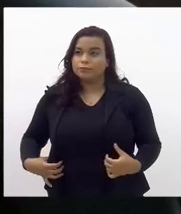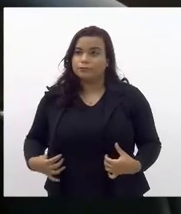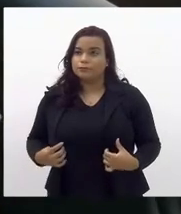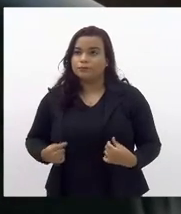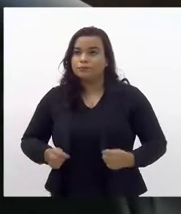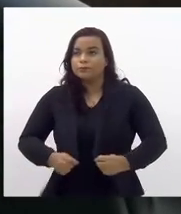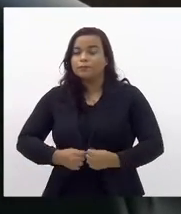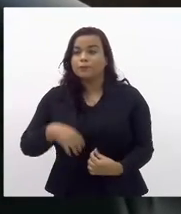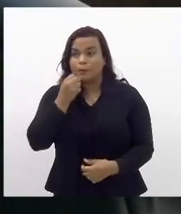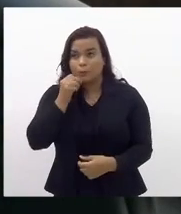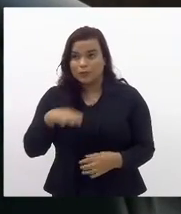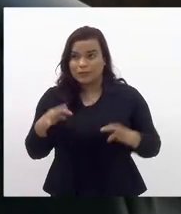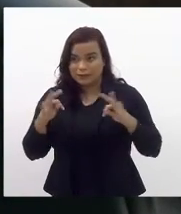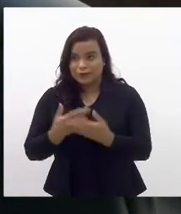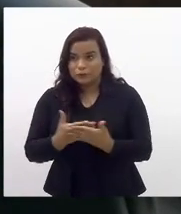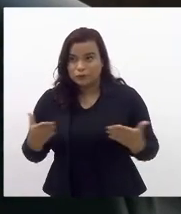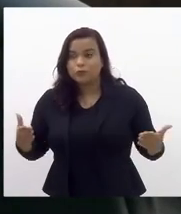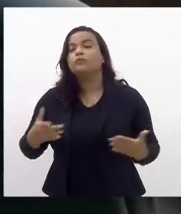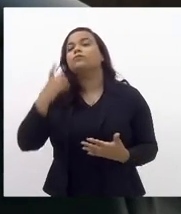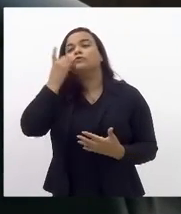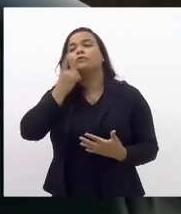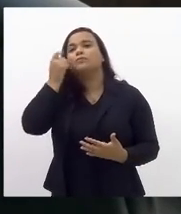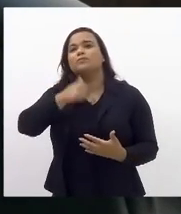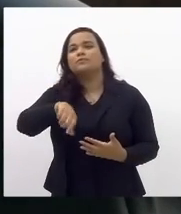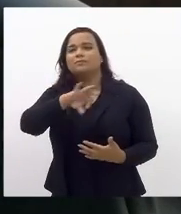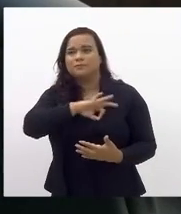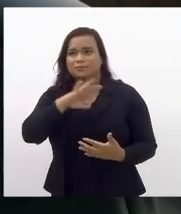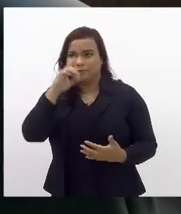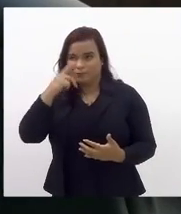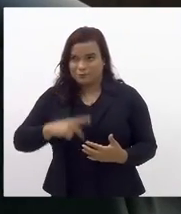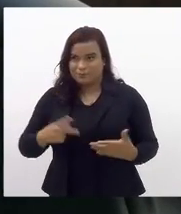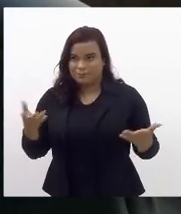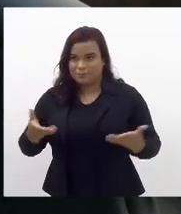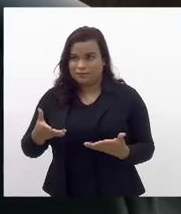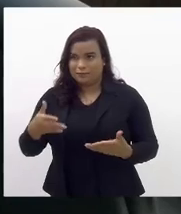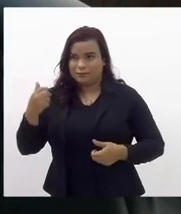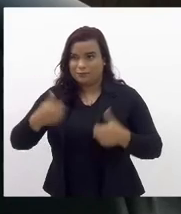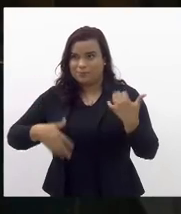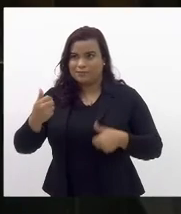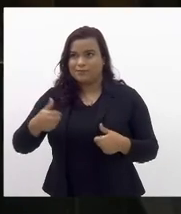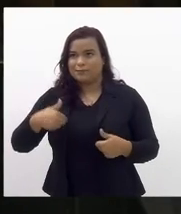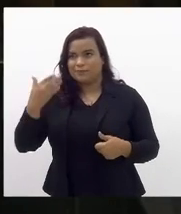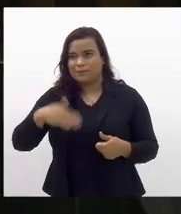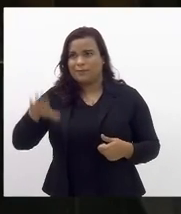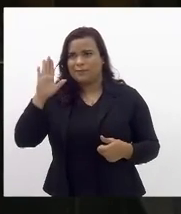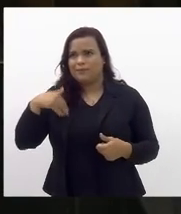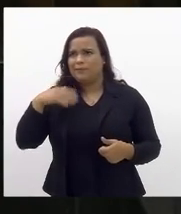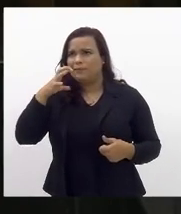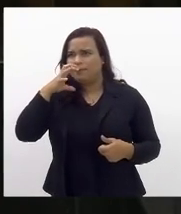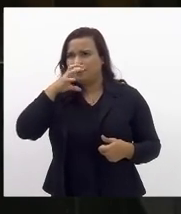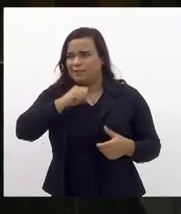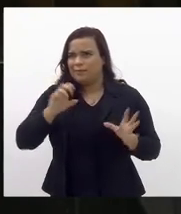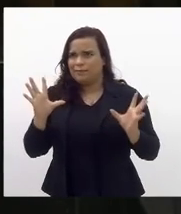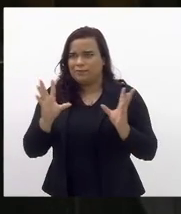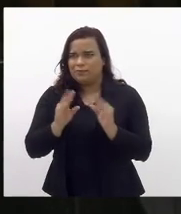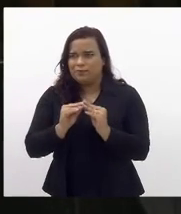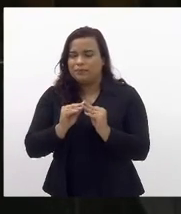Boa tarde a todos. Querida deputada Marta Rocha, presidente da sessão, prometo que serei o mais breve